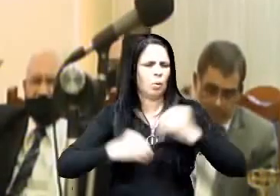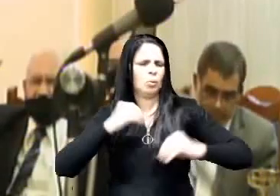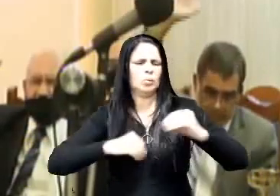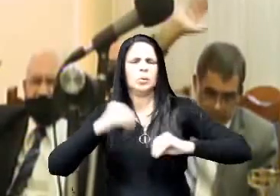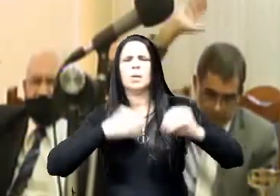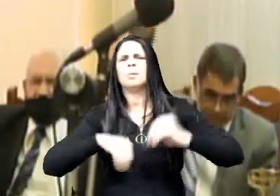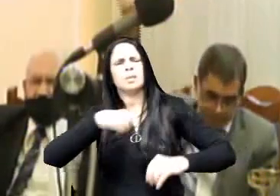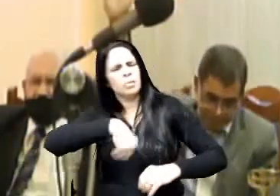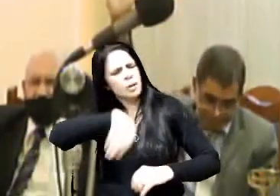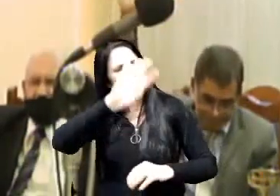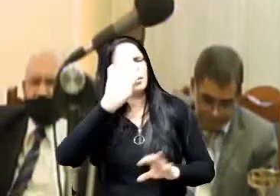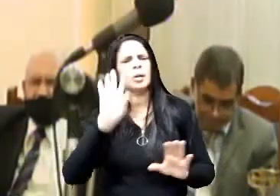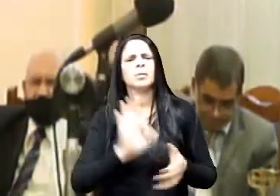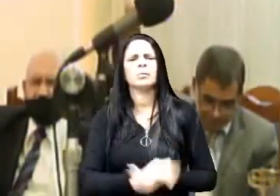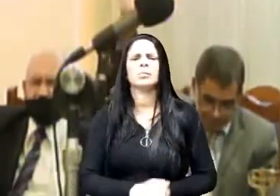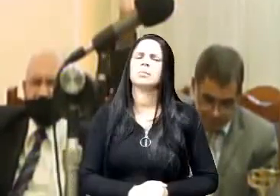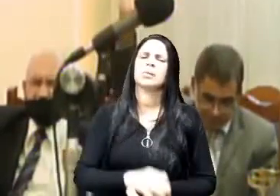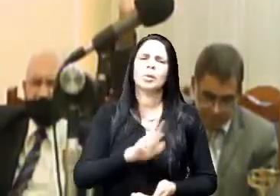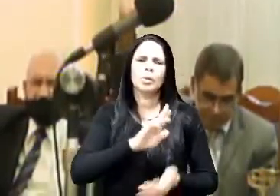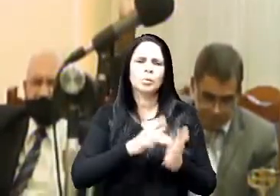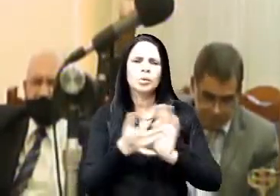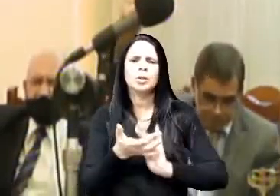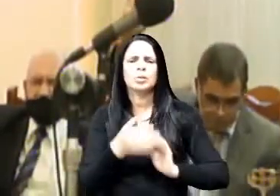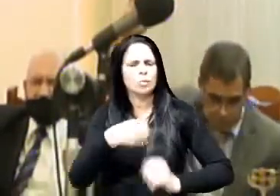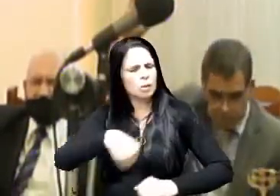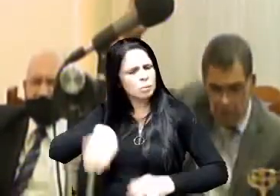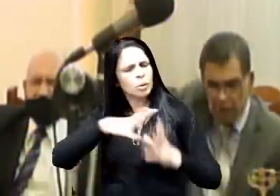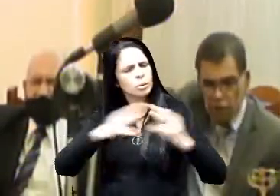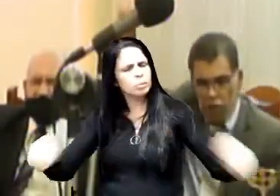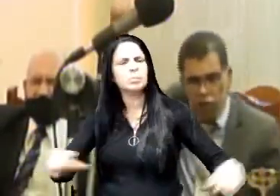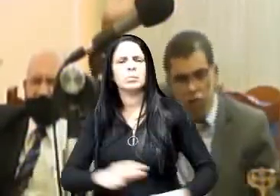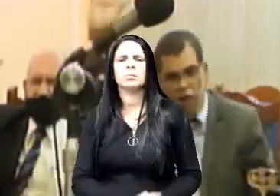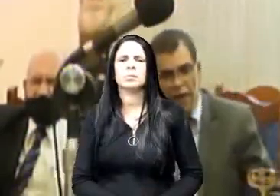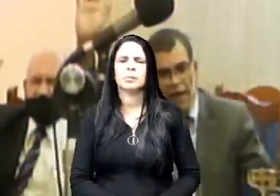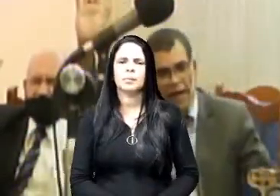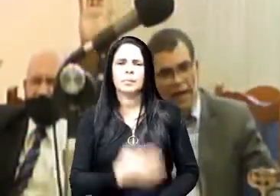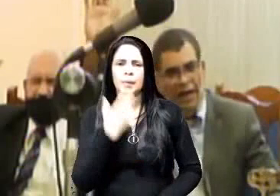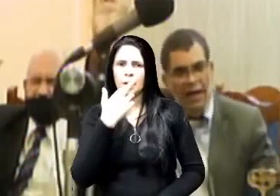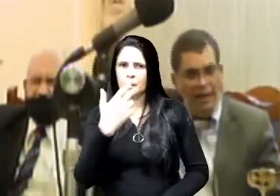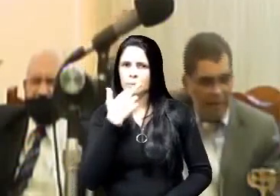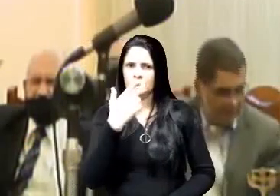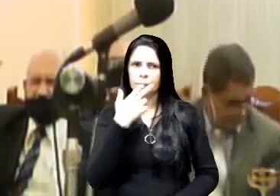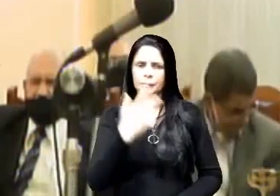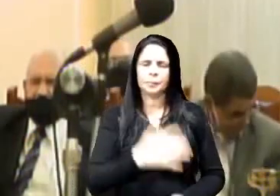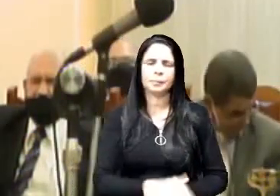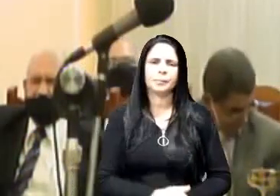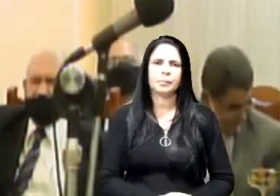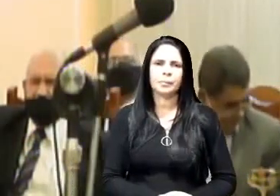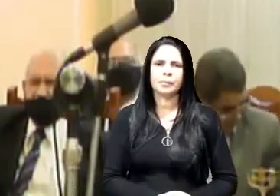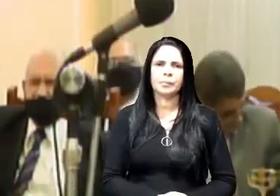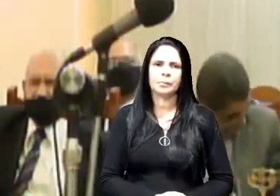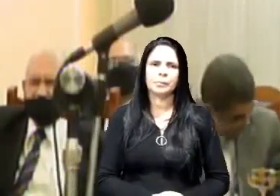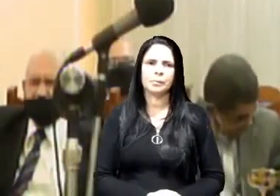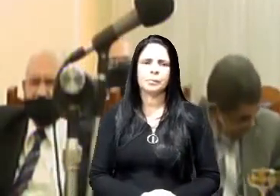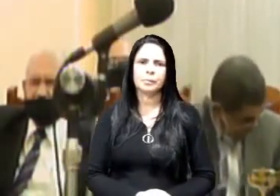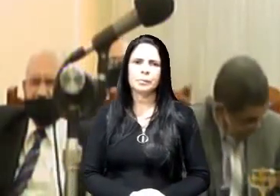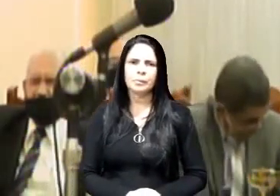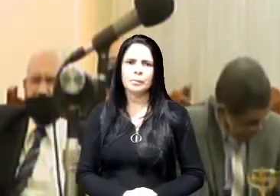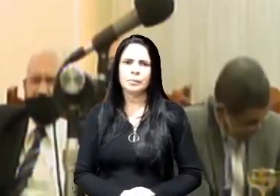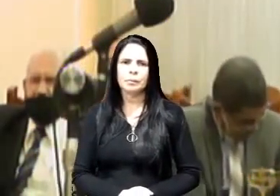depressão vai embora, vai embora. Por alabacê, quebirica, balabácia.